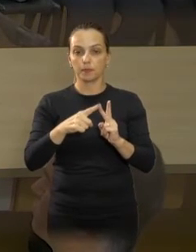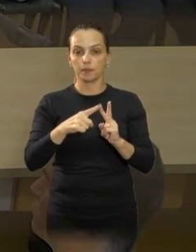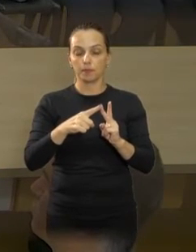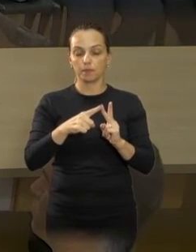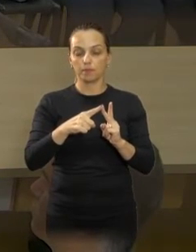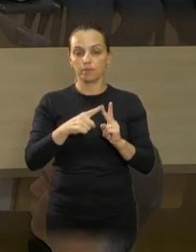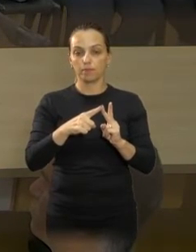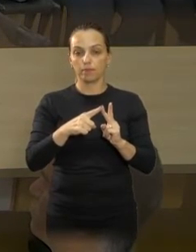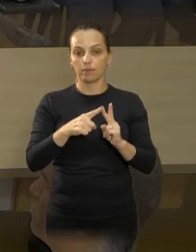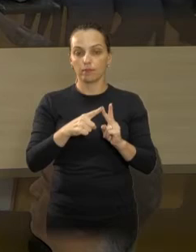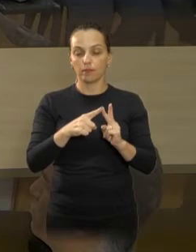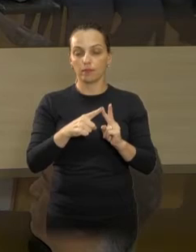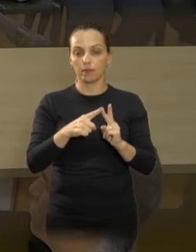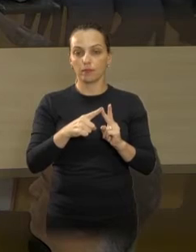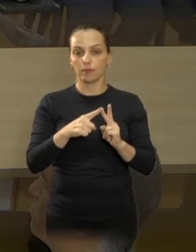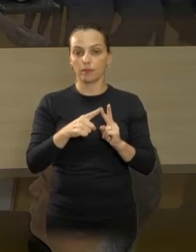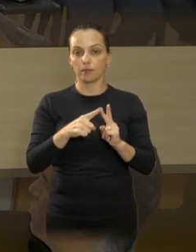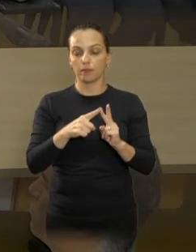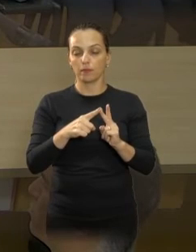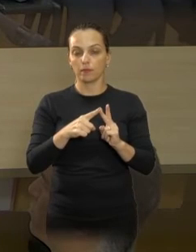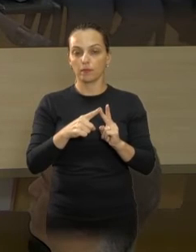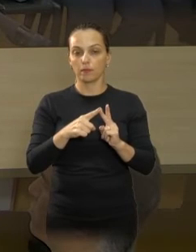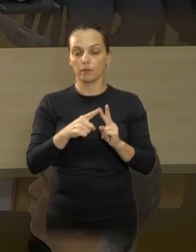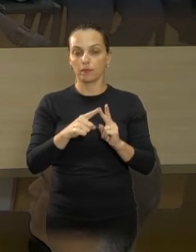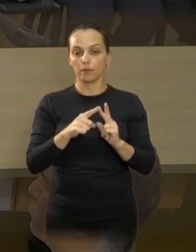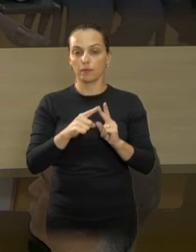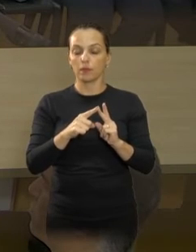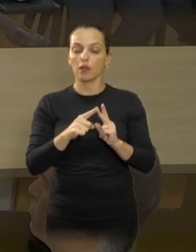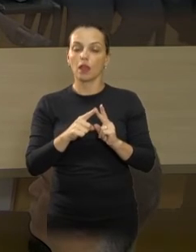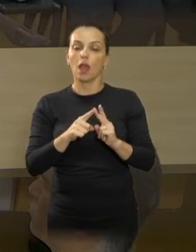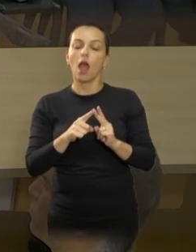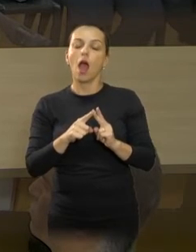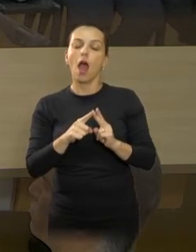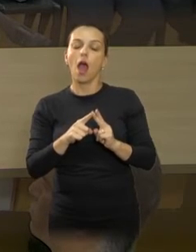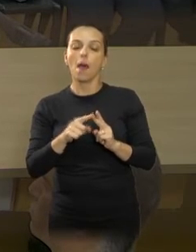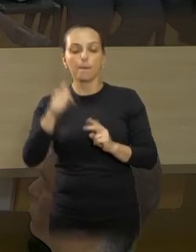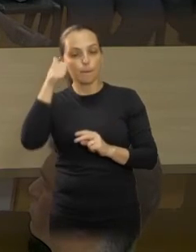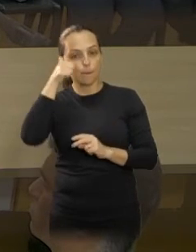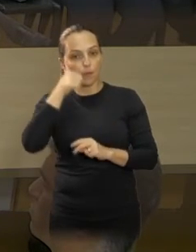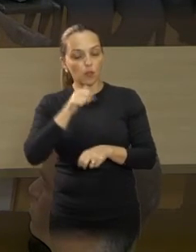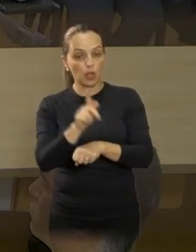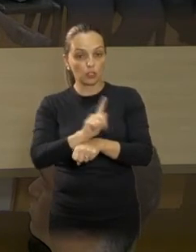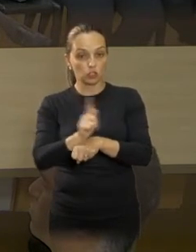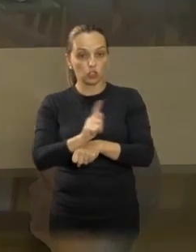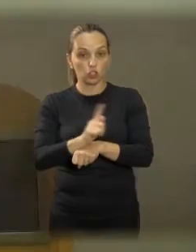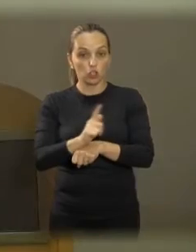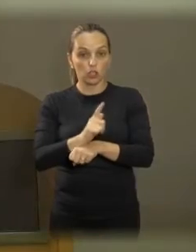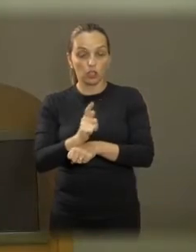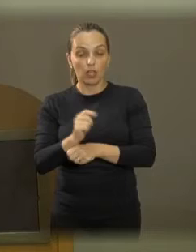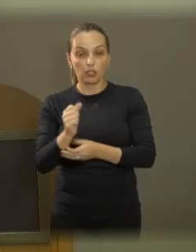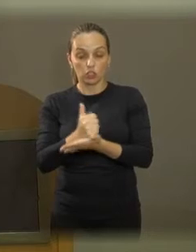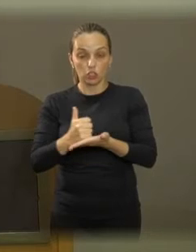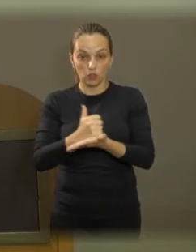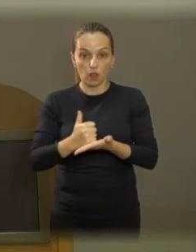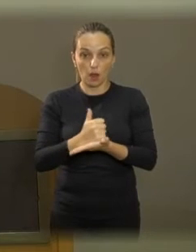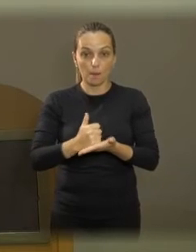também quero cumprimentar a gerente de assistência farmacêutica, a senhora Silvana